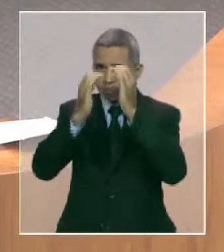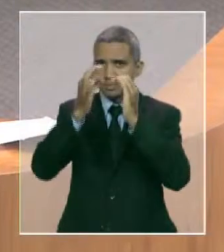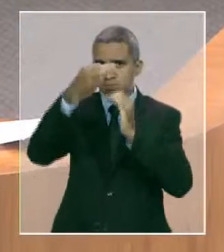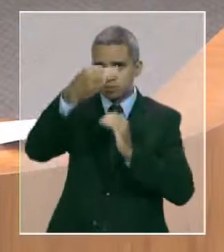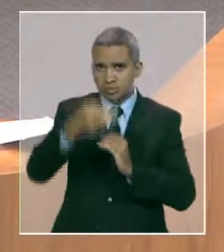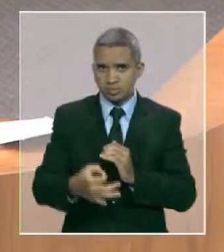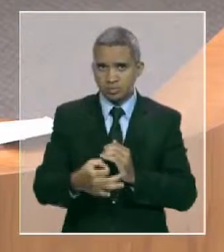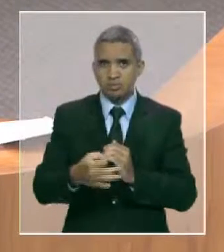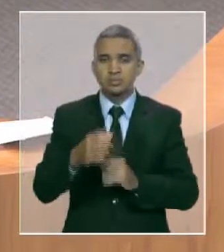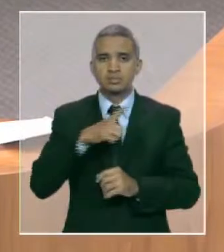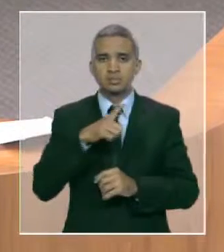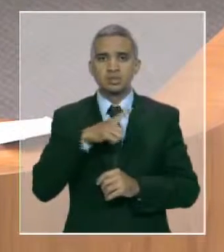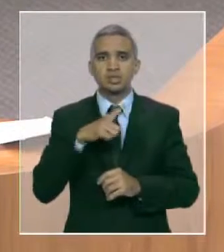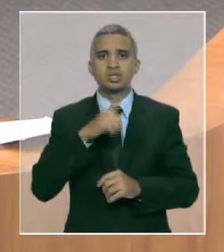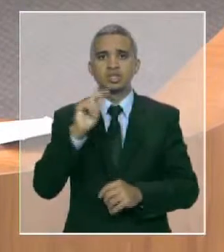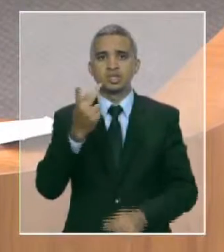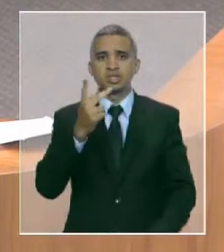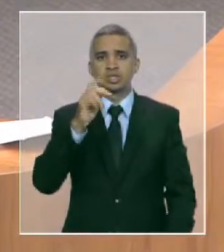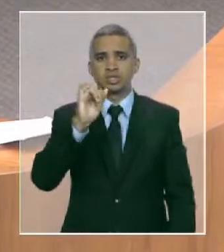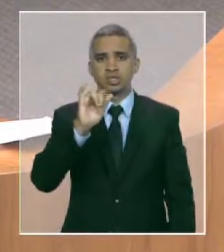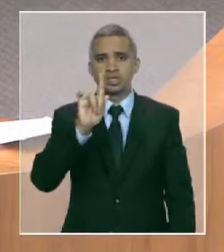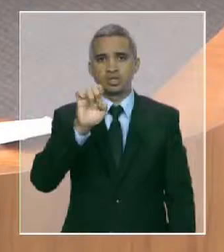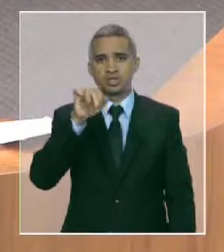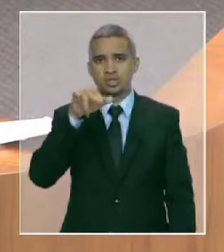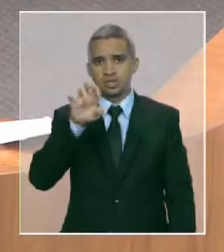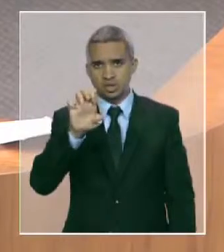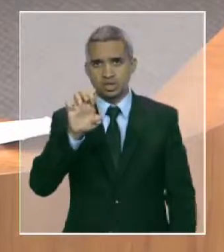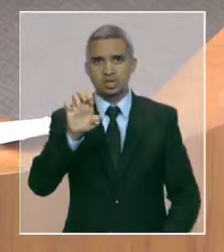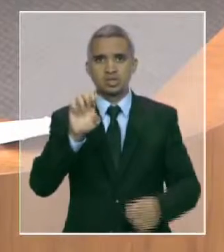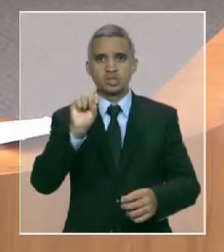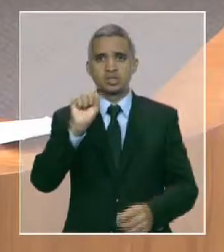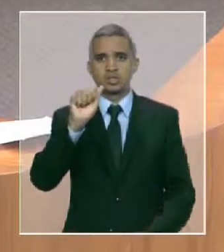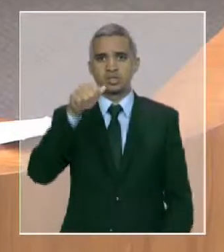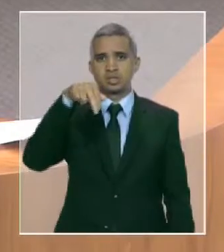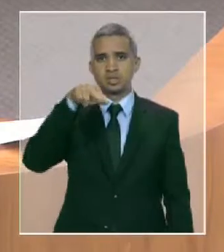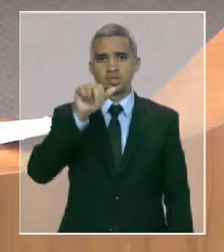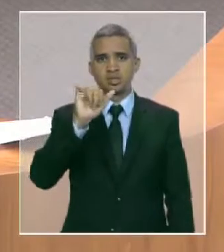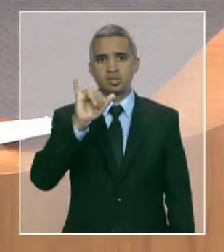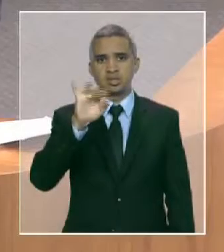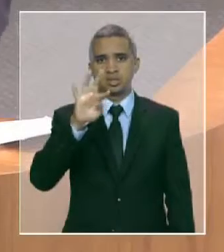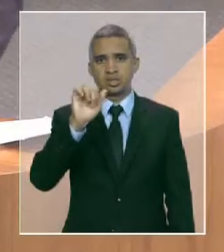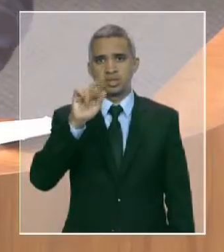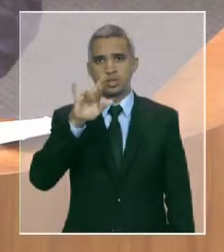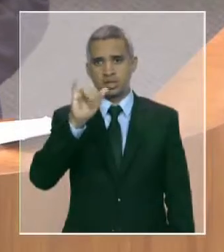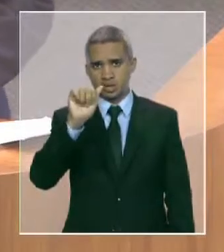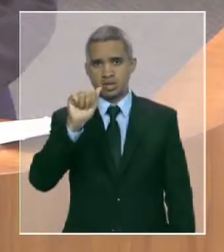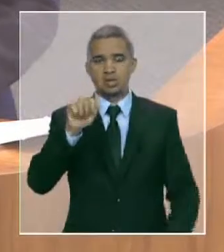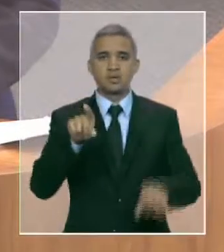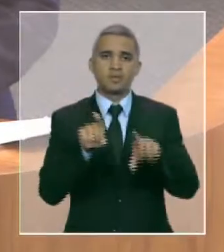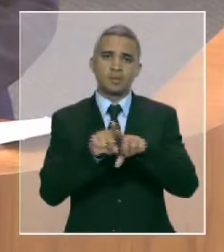higiênico-sanitária e de segurança em geral, sobretudo dos competidores. Vou aqui falar